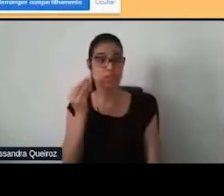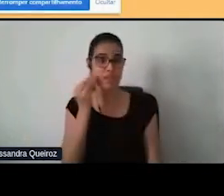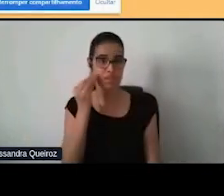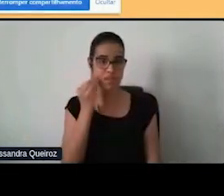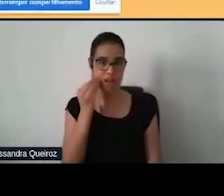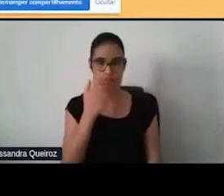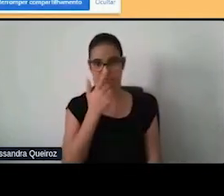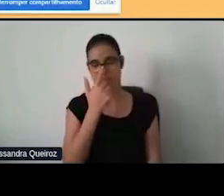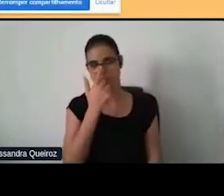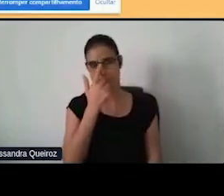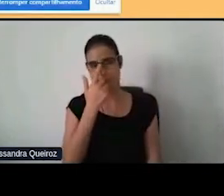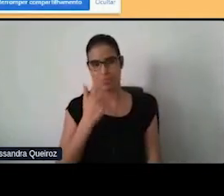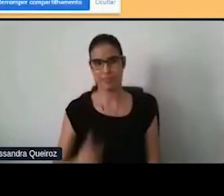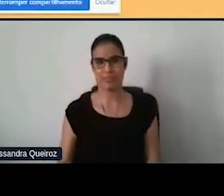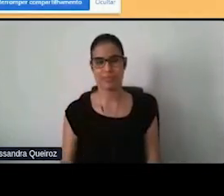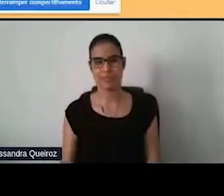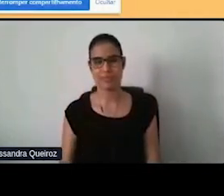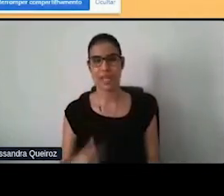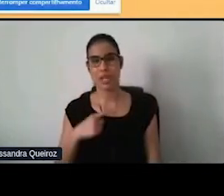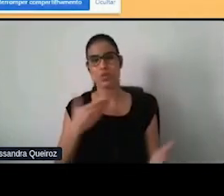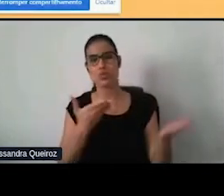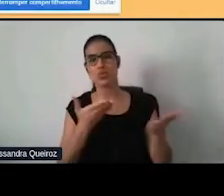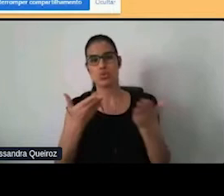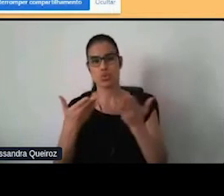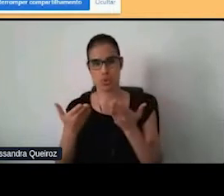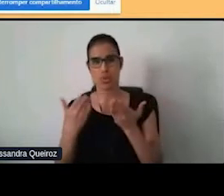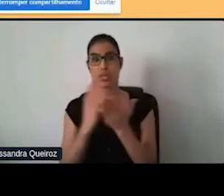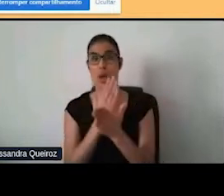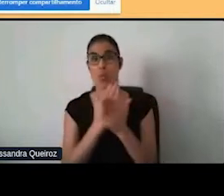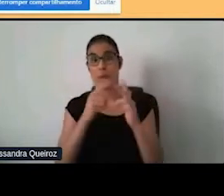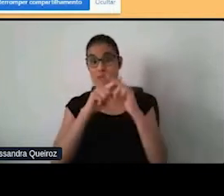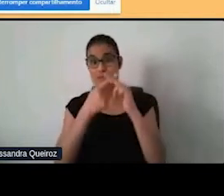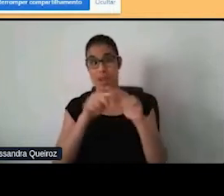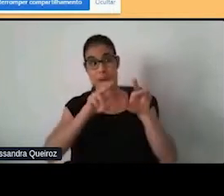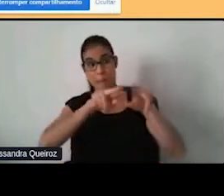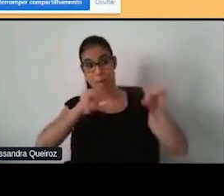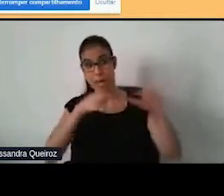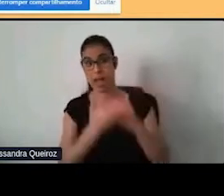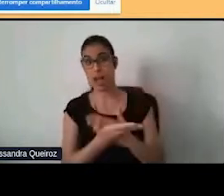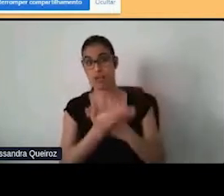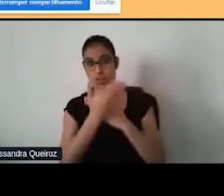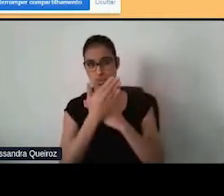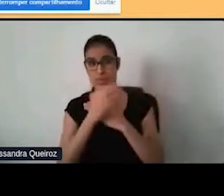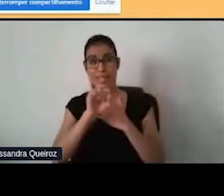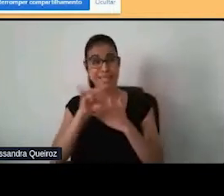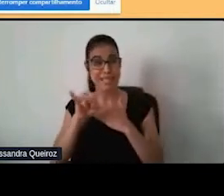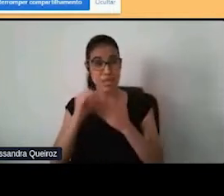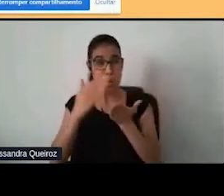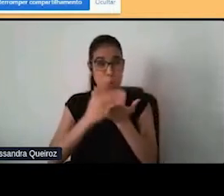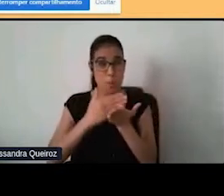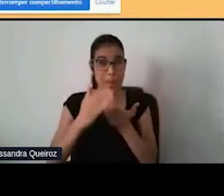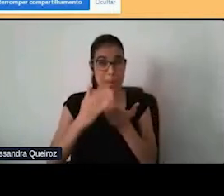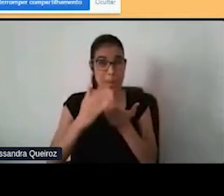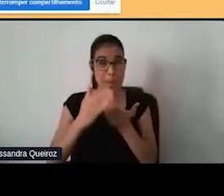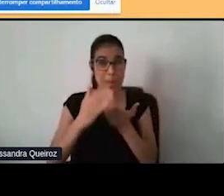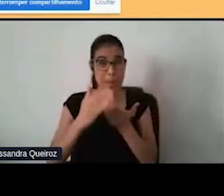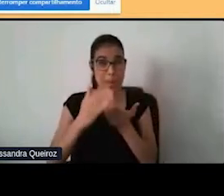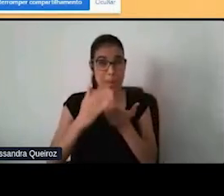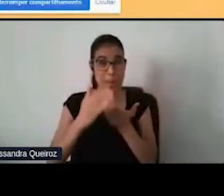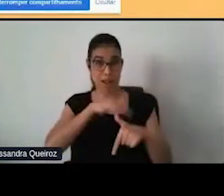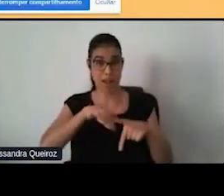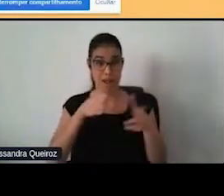algumas ferramentas que podem auxiliar nesse processo, ainda mais para quem está começando a mexer com acessibilidade, não tem tanta